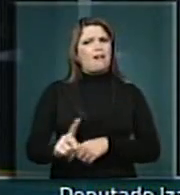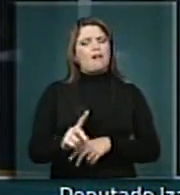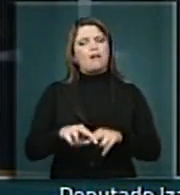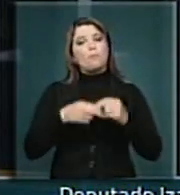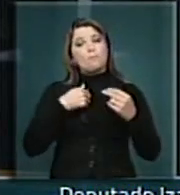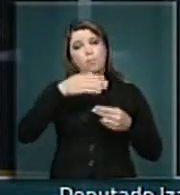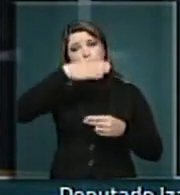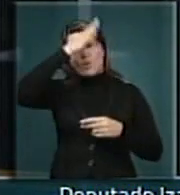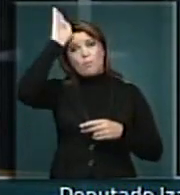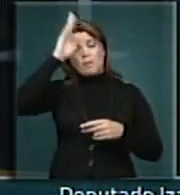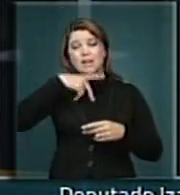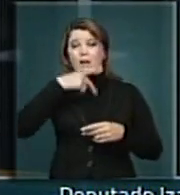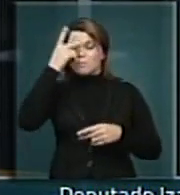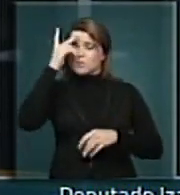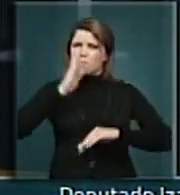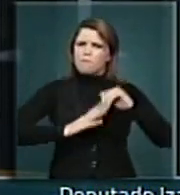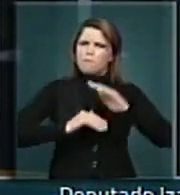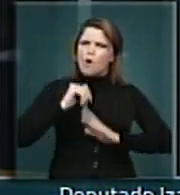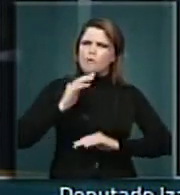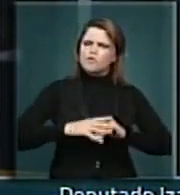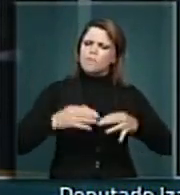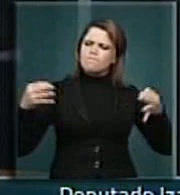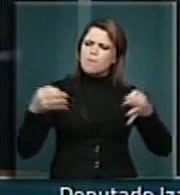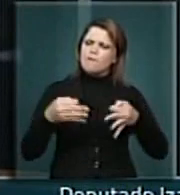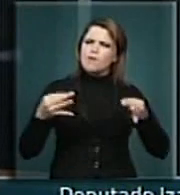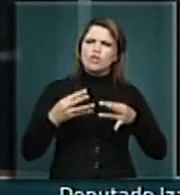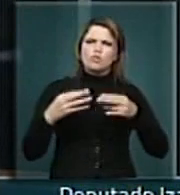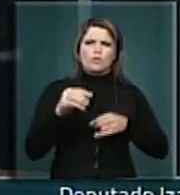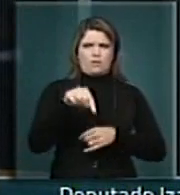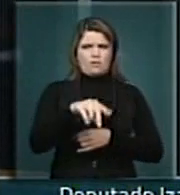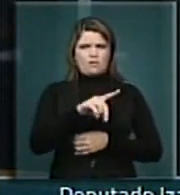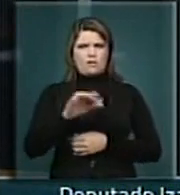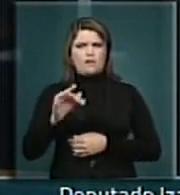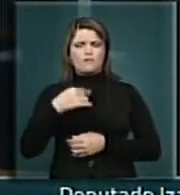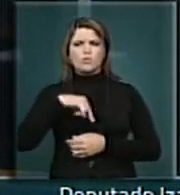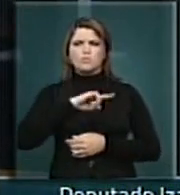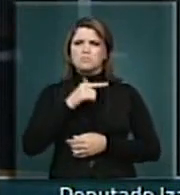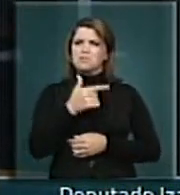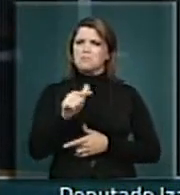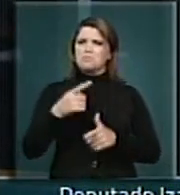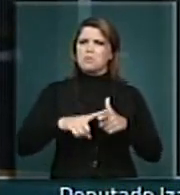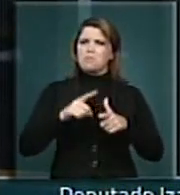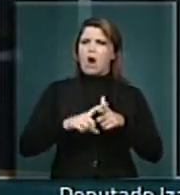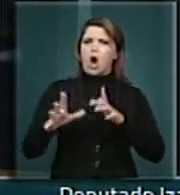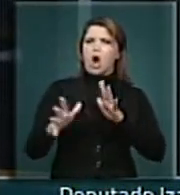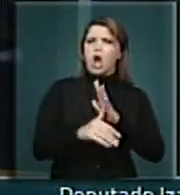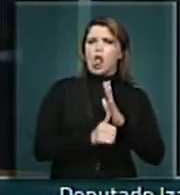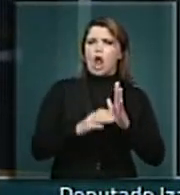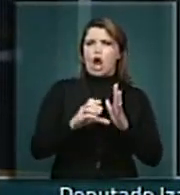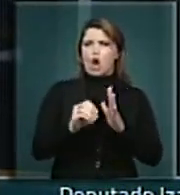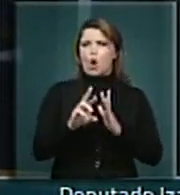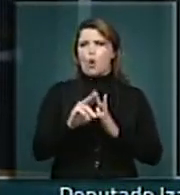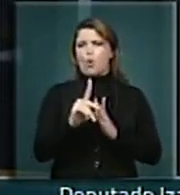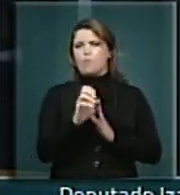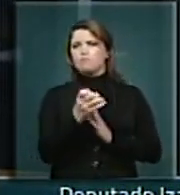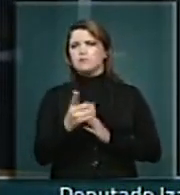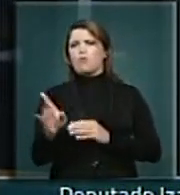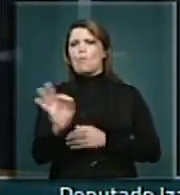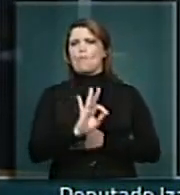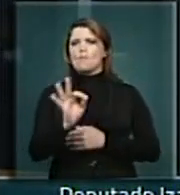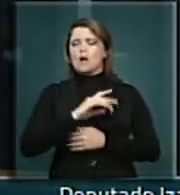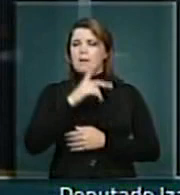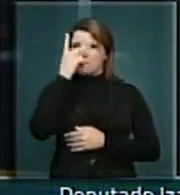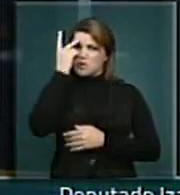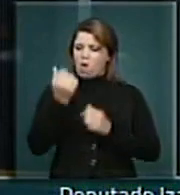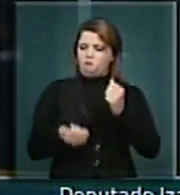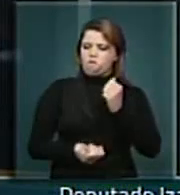Bombeiros que são super profissionais. Aqui no DF nós não temos problema de corrupção, ninguém aqui